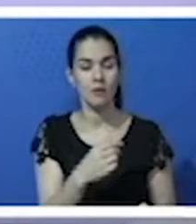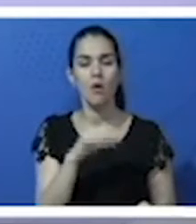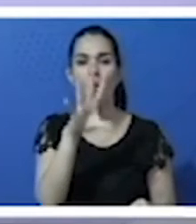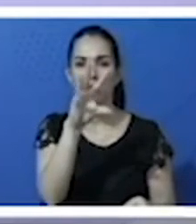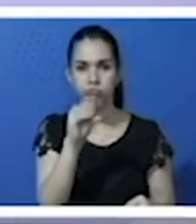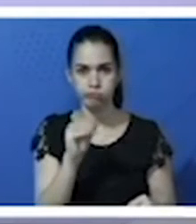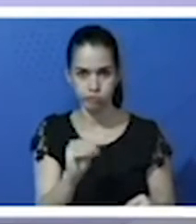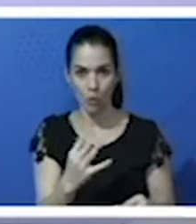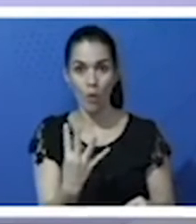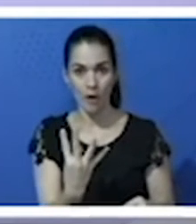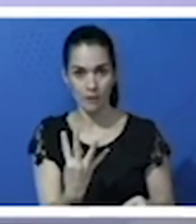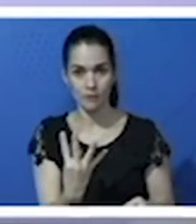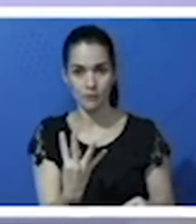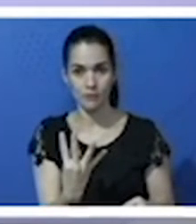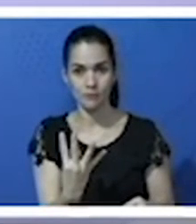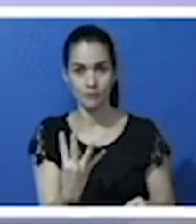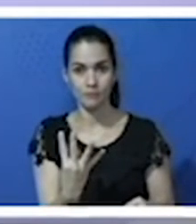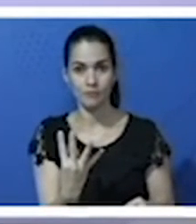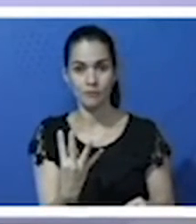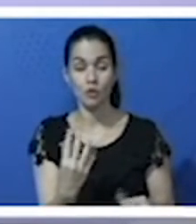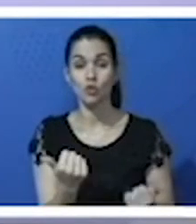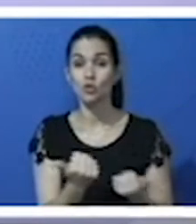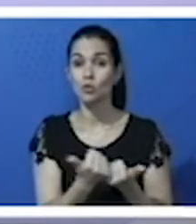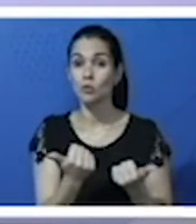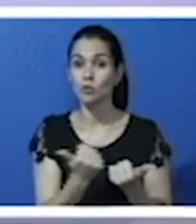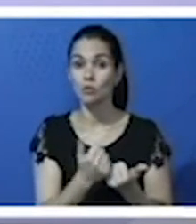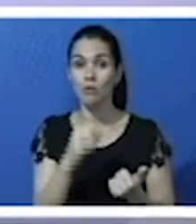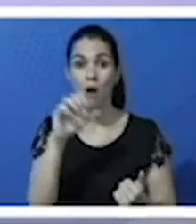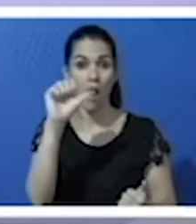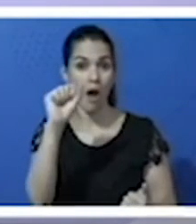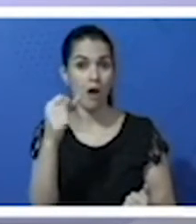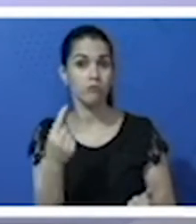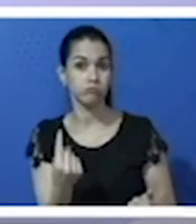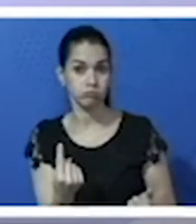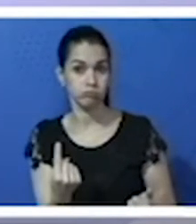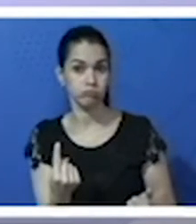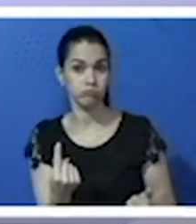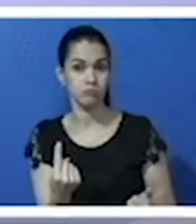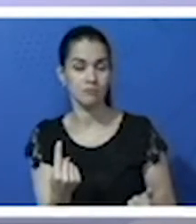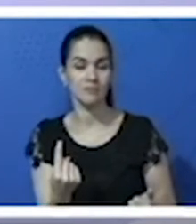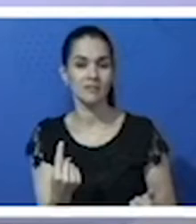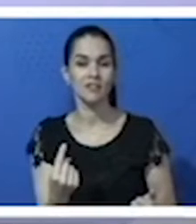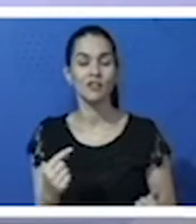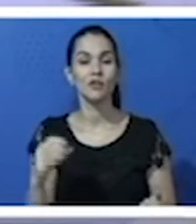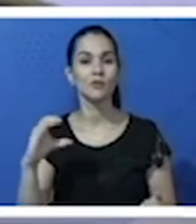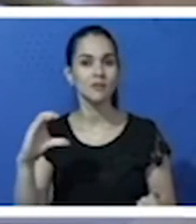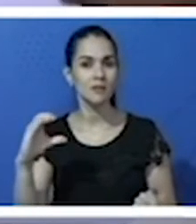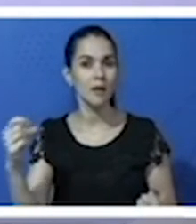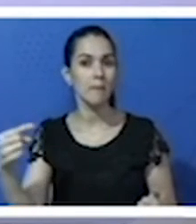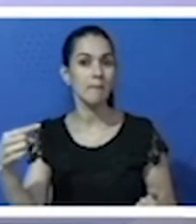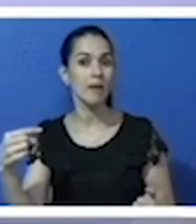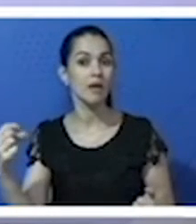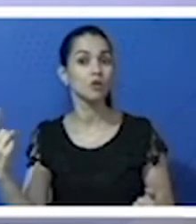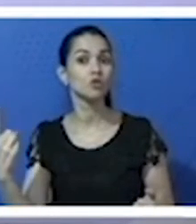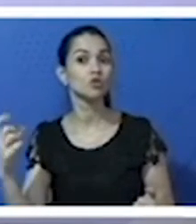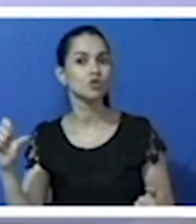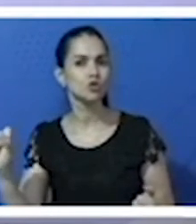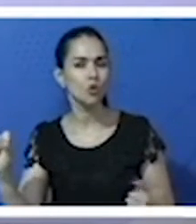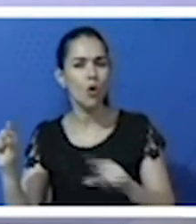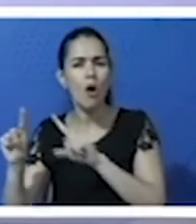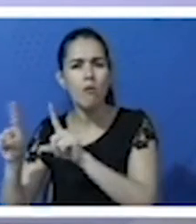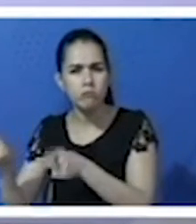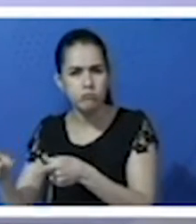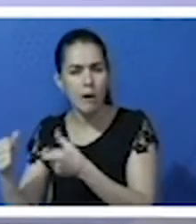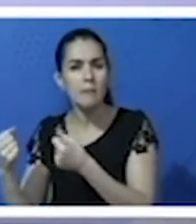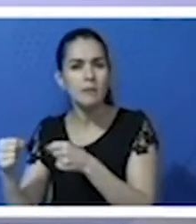4, substituir o a por 1 e o c por menos 18. Aqui, 3